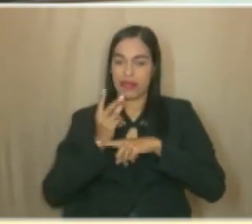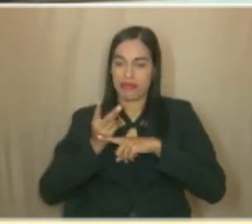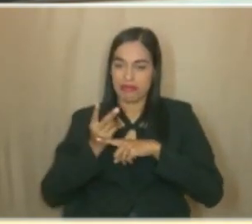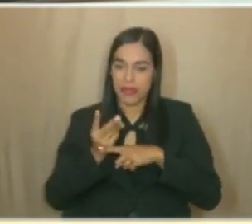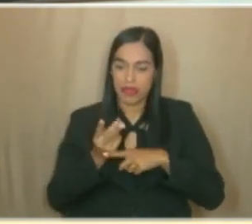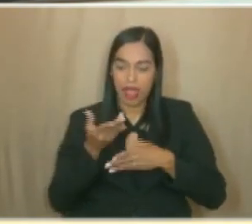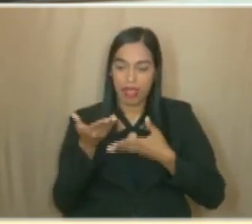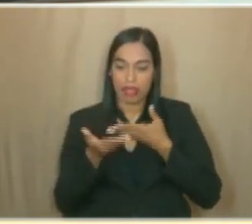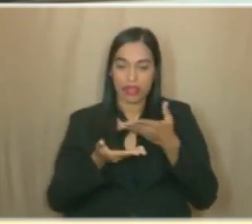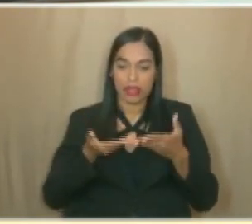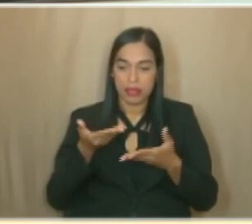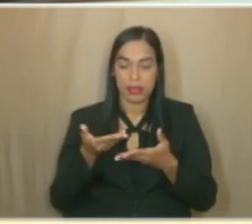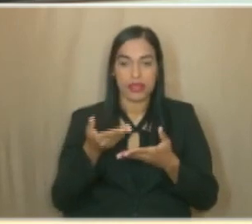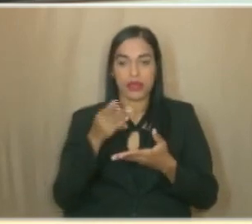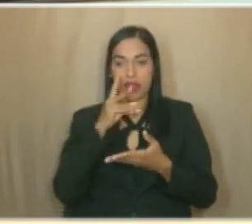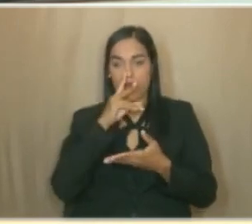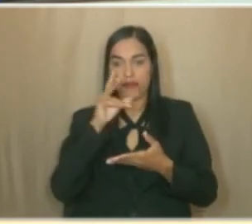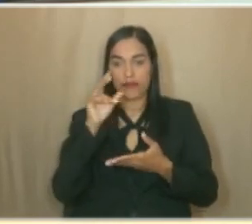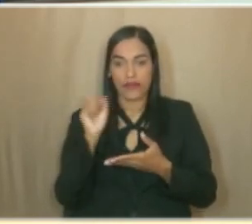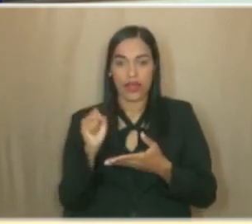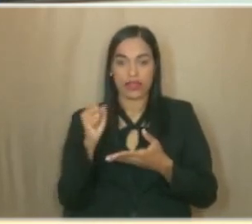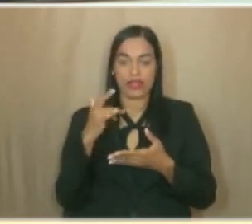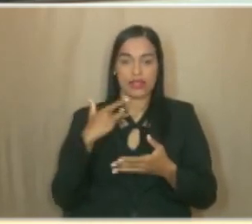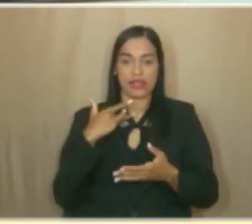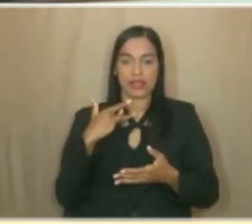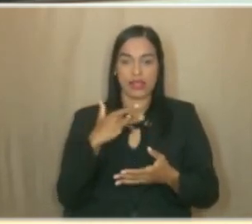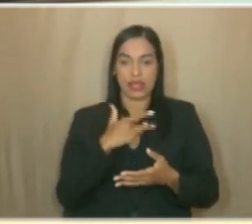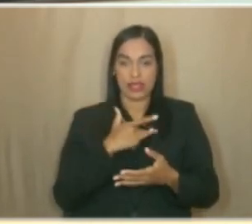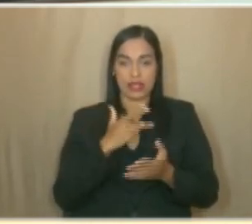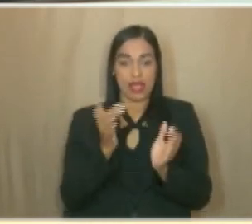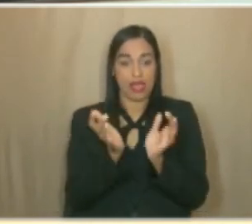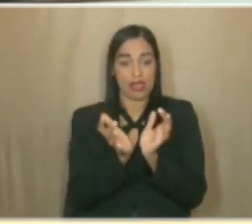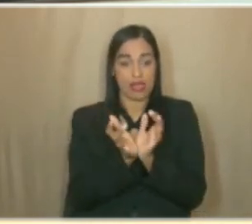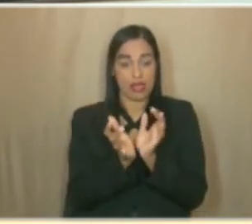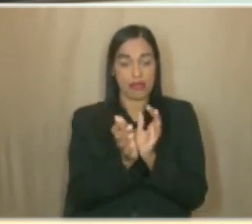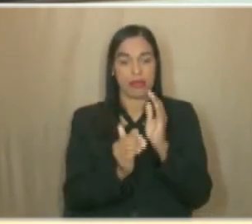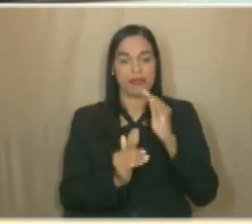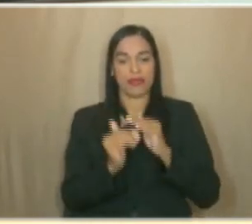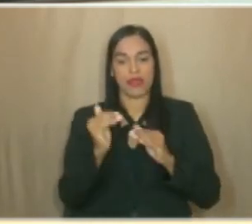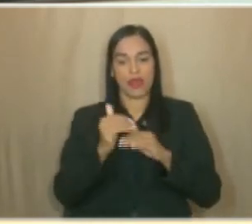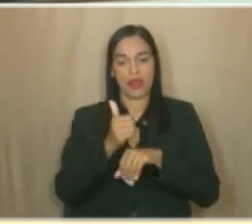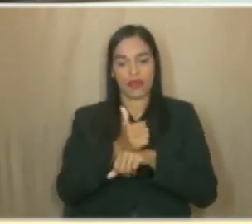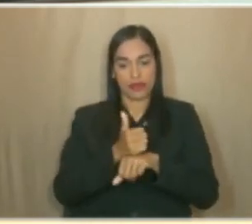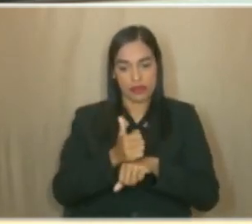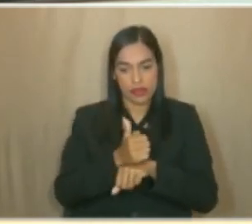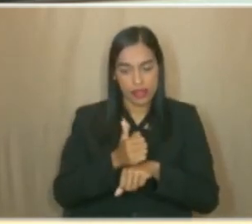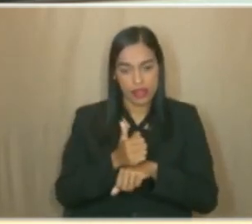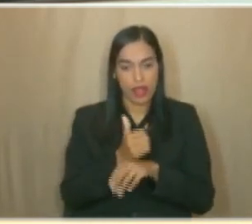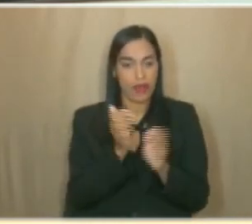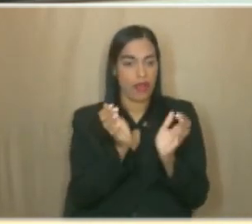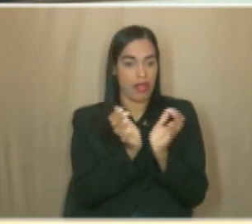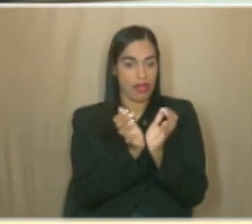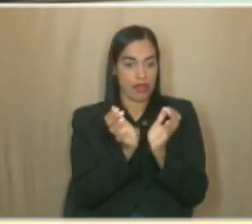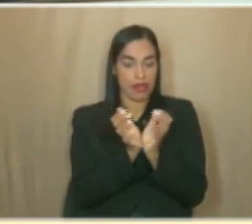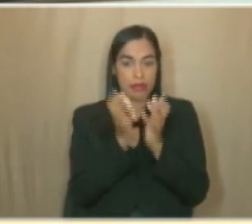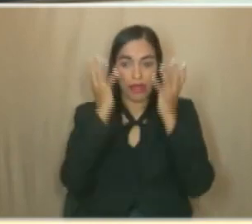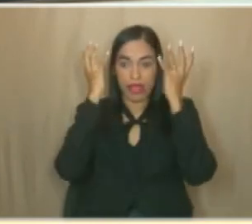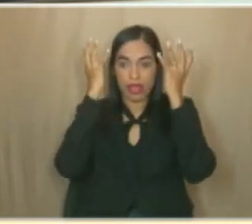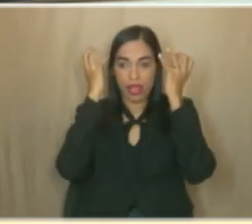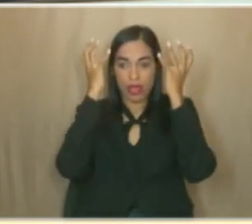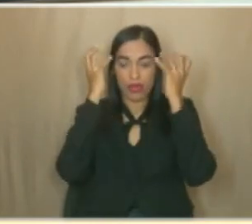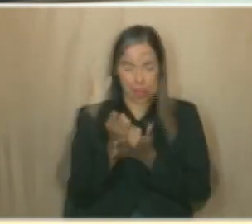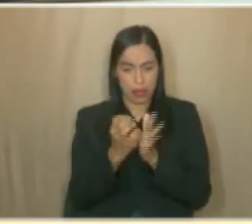saúde. Fortalecimento da rede de saúde com equipe multiprofissional, mas especificamente na área de neurologia, é urgente